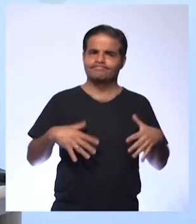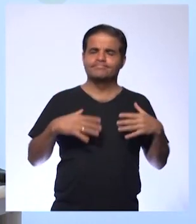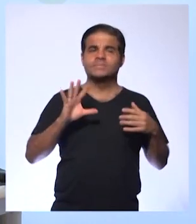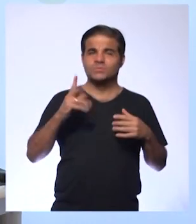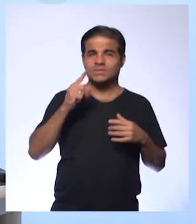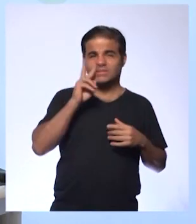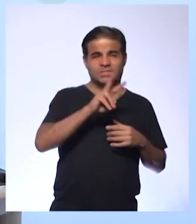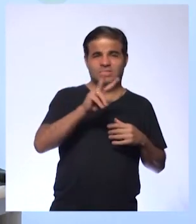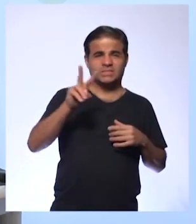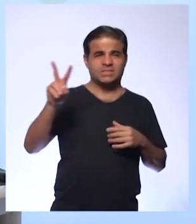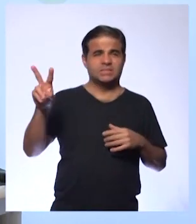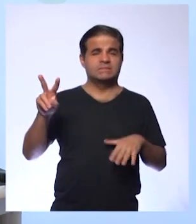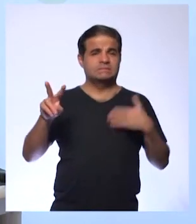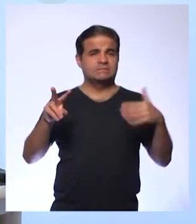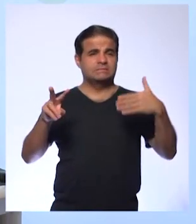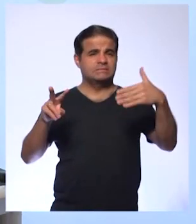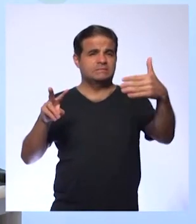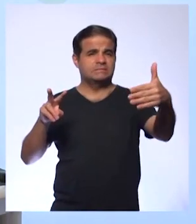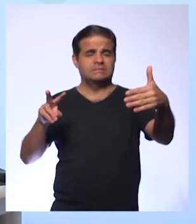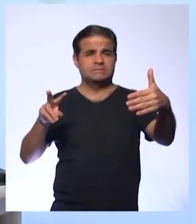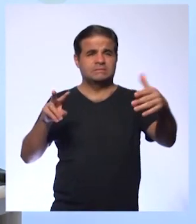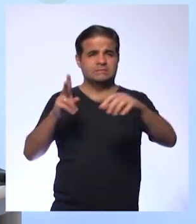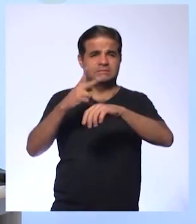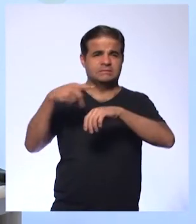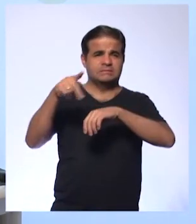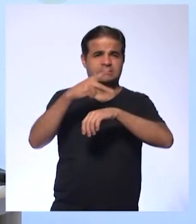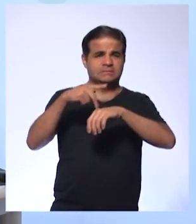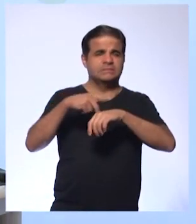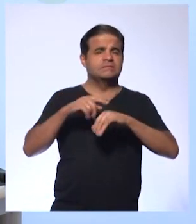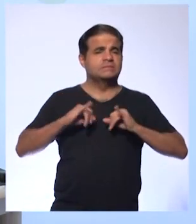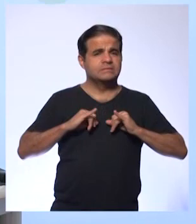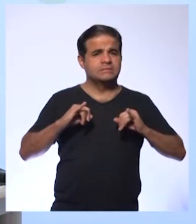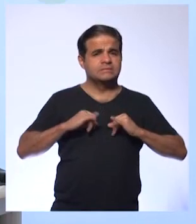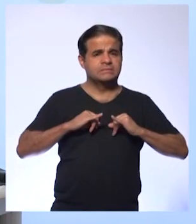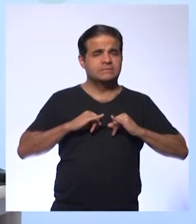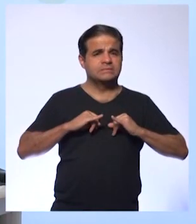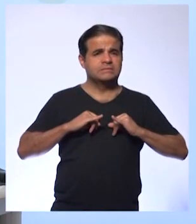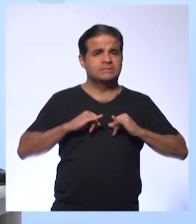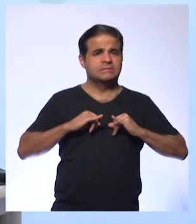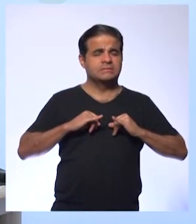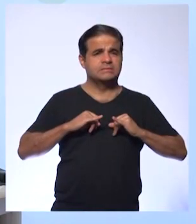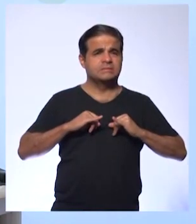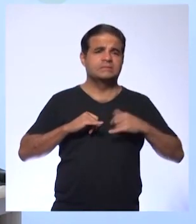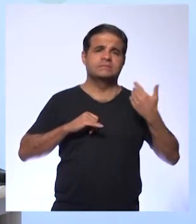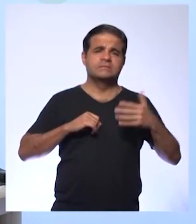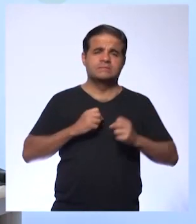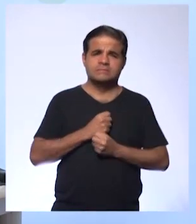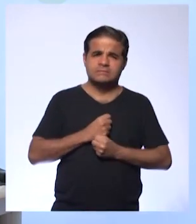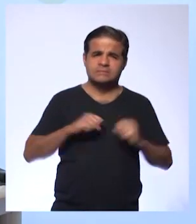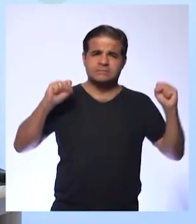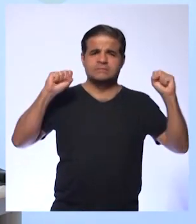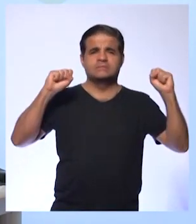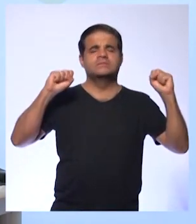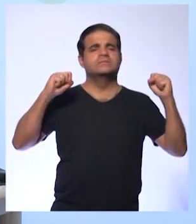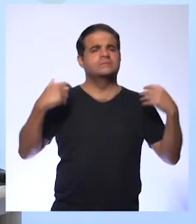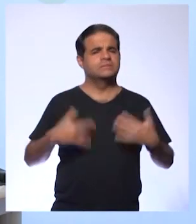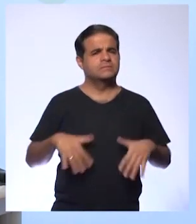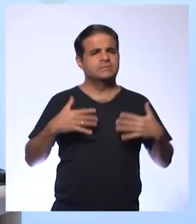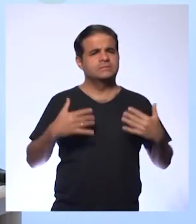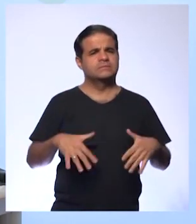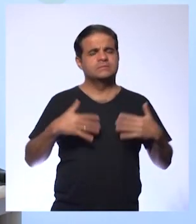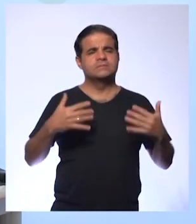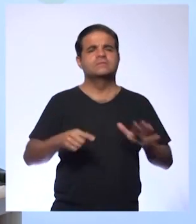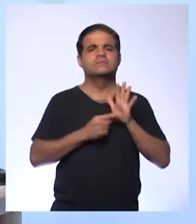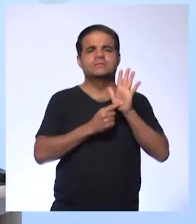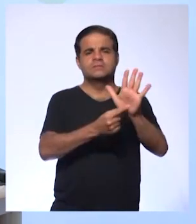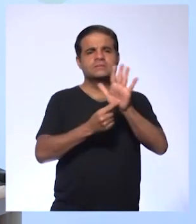gente observa nas imagens desses países que sofrem com esses desastres naturais. Aí, né? Então, só para, né,